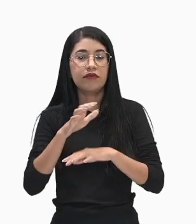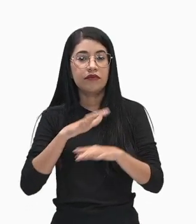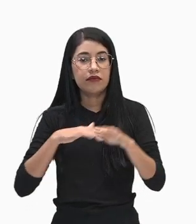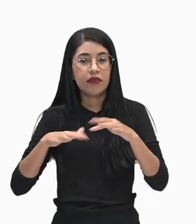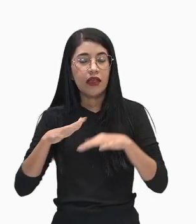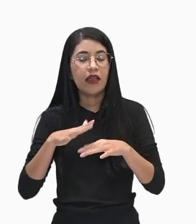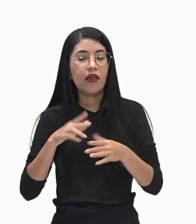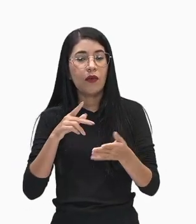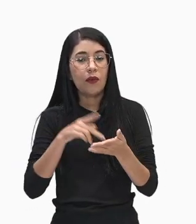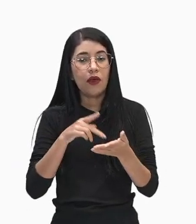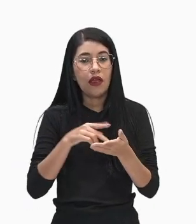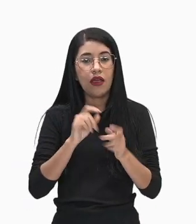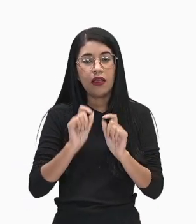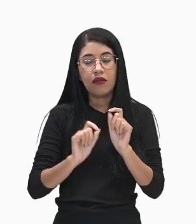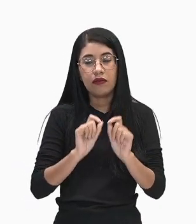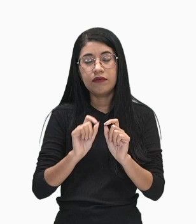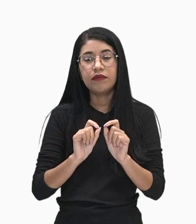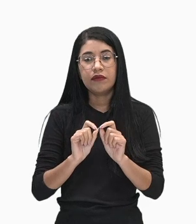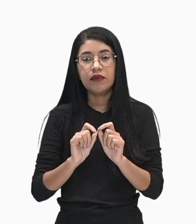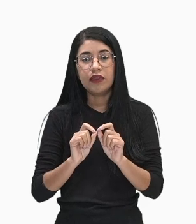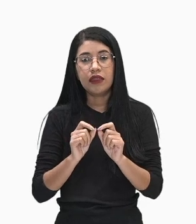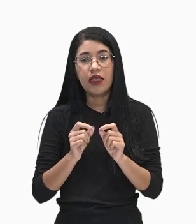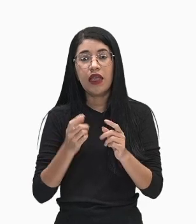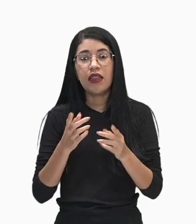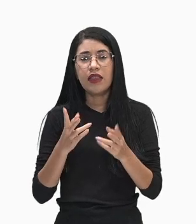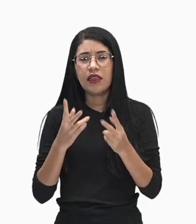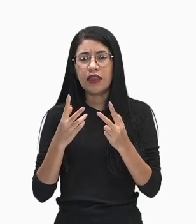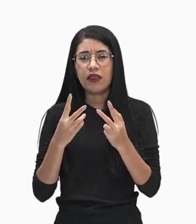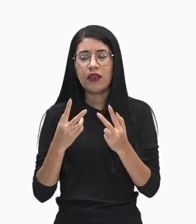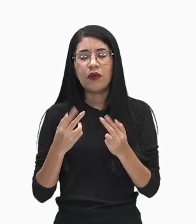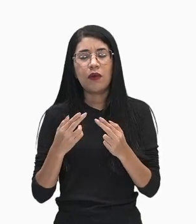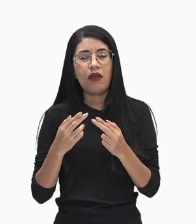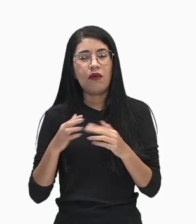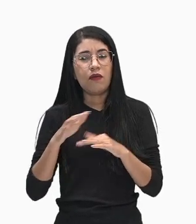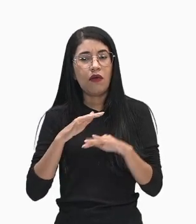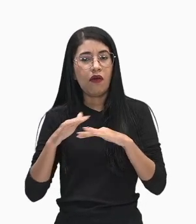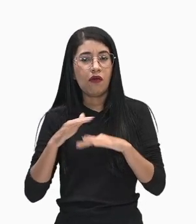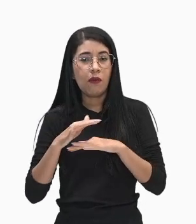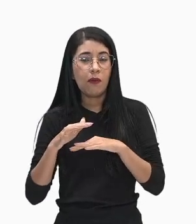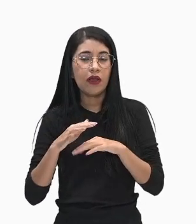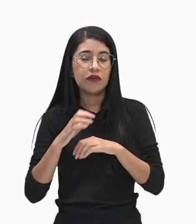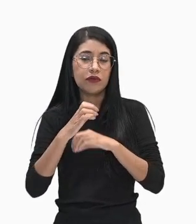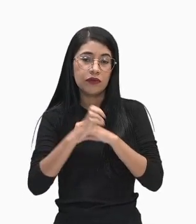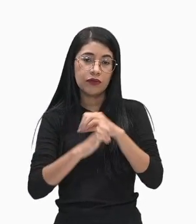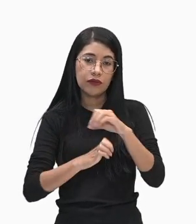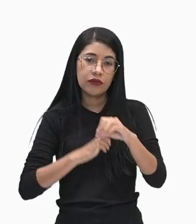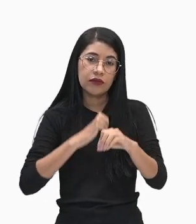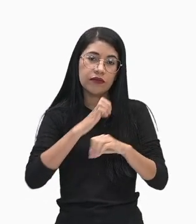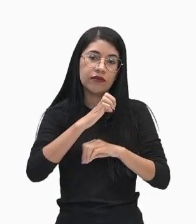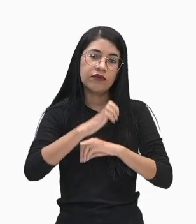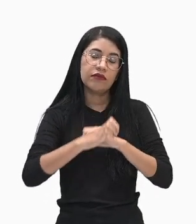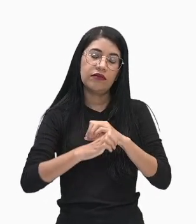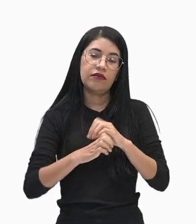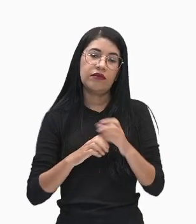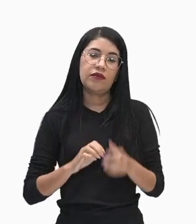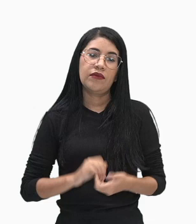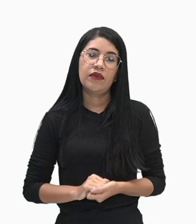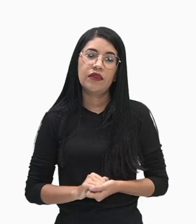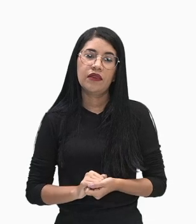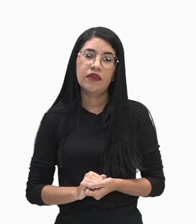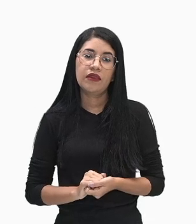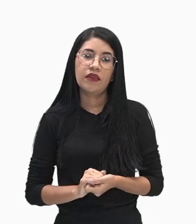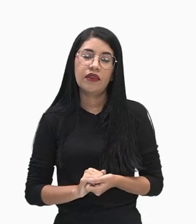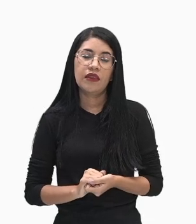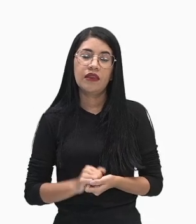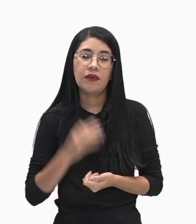da corrente elétrica é o mesmo sentido de movimento dos elétrons. Olha aqui, o sentido real